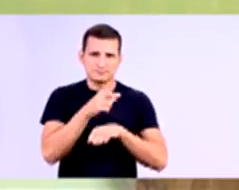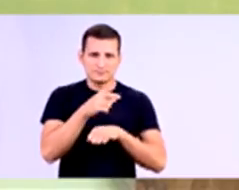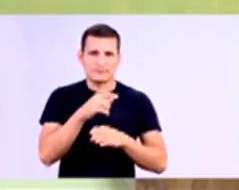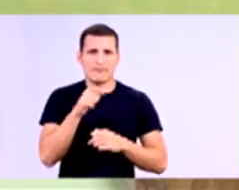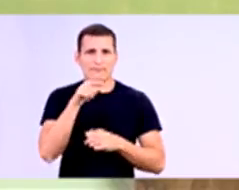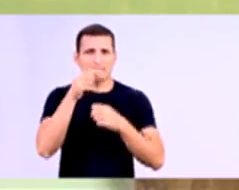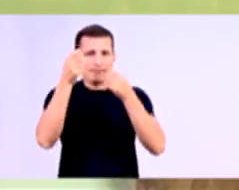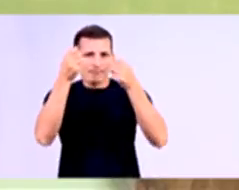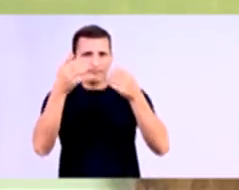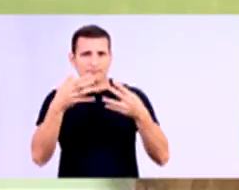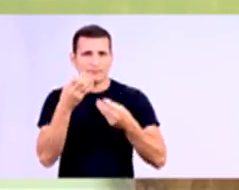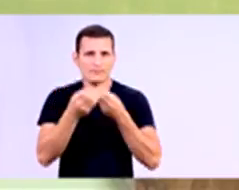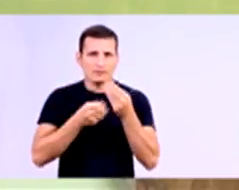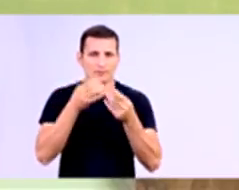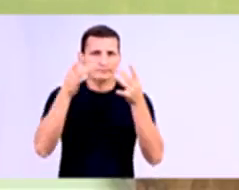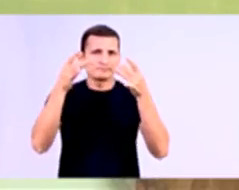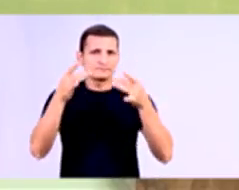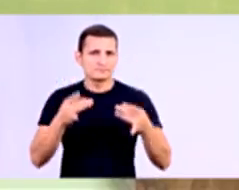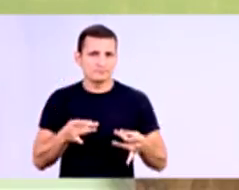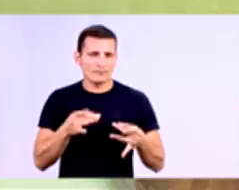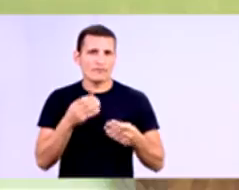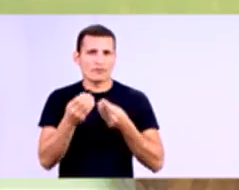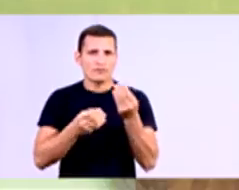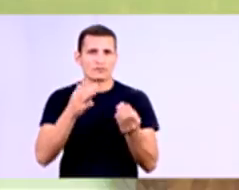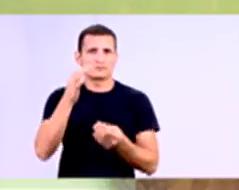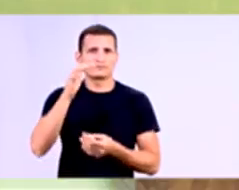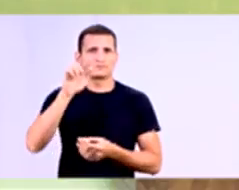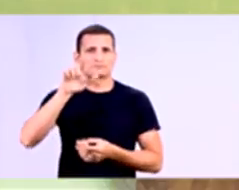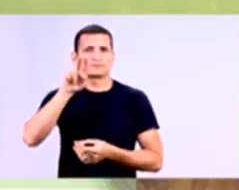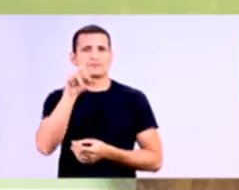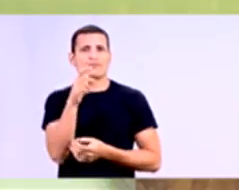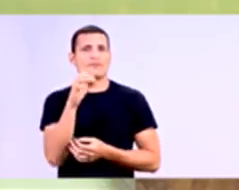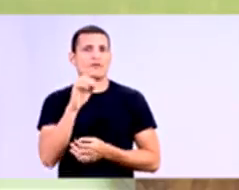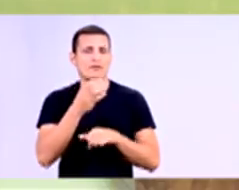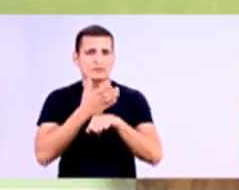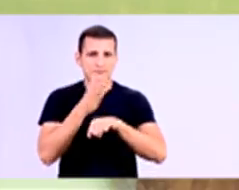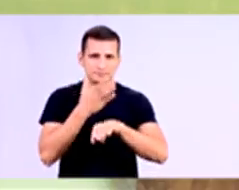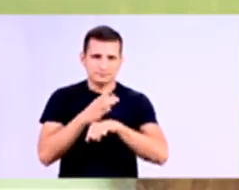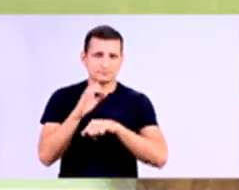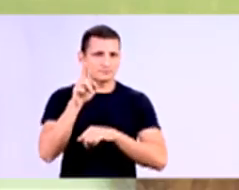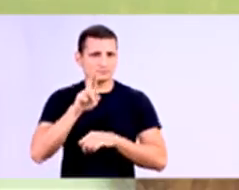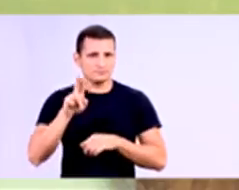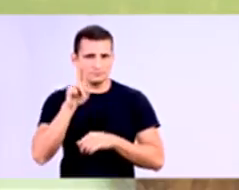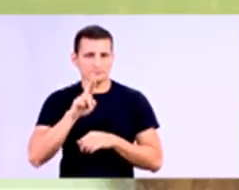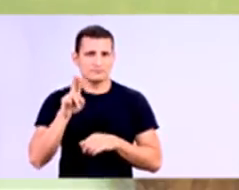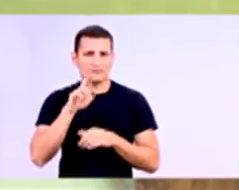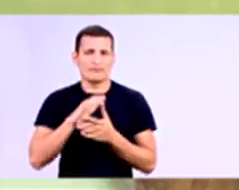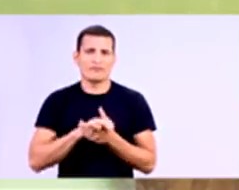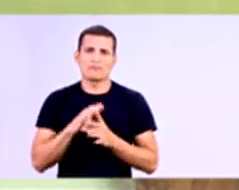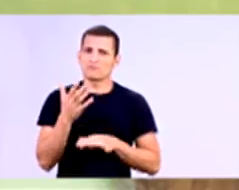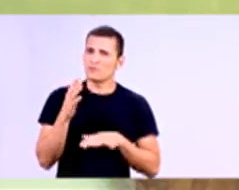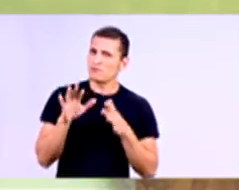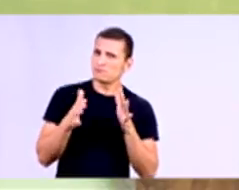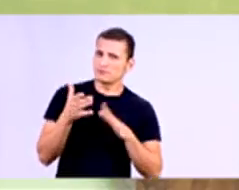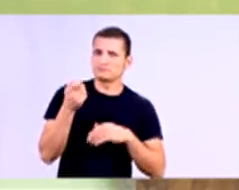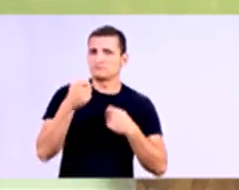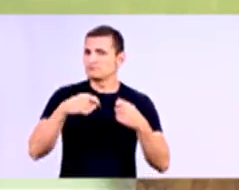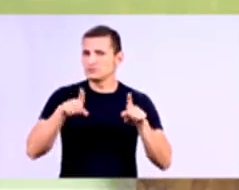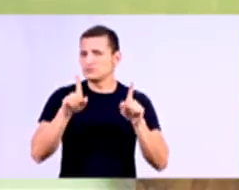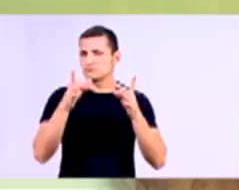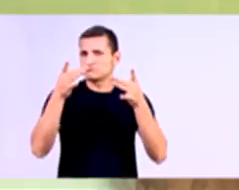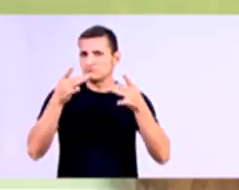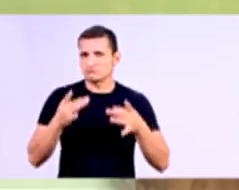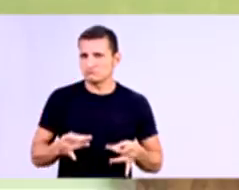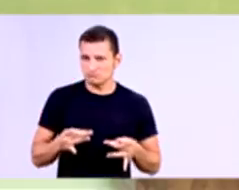ele explicou com bastante detalhe como que é o fluxo, né, da atividade do usuário. Talvez não precisaria ter entrado com